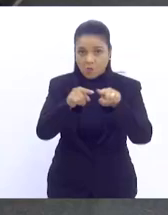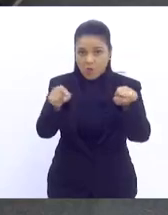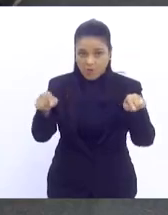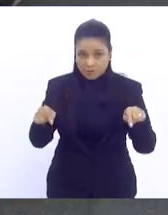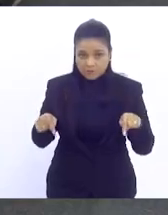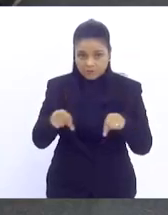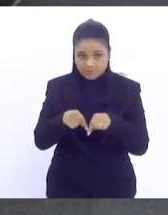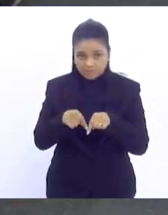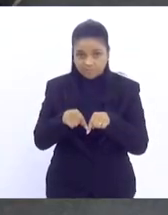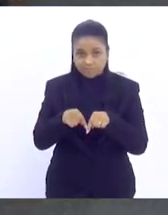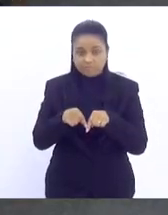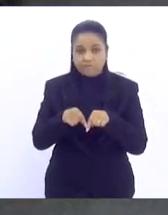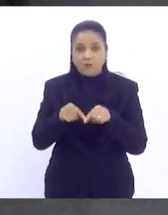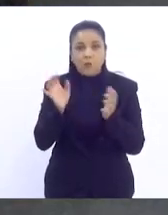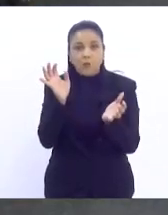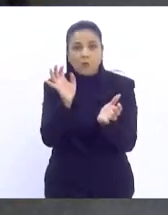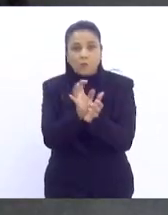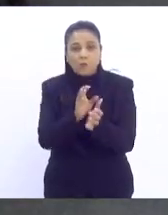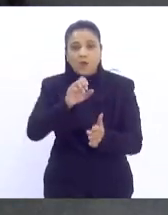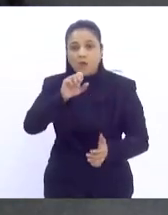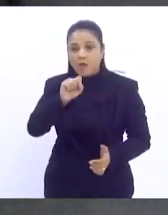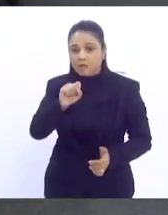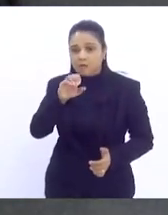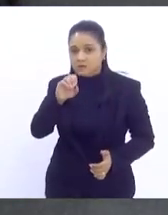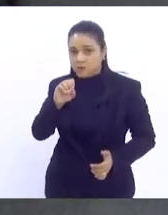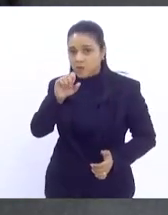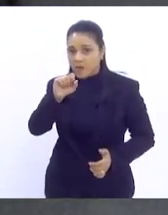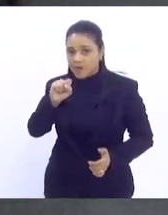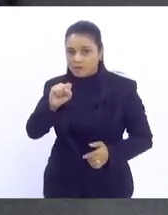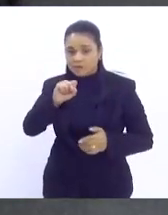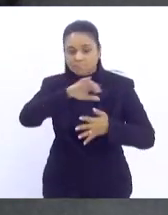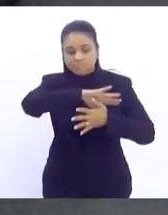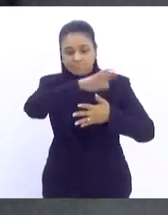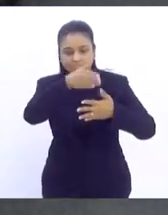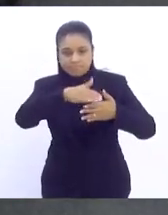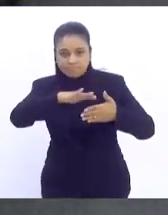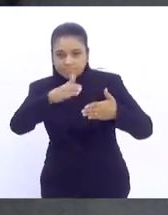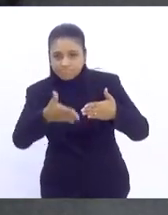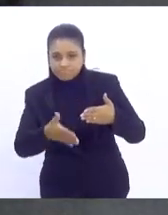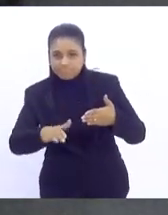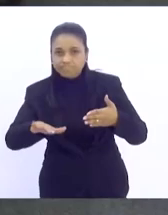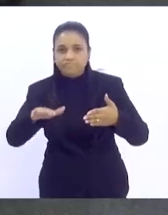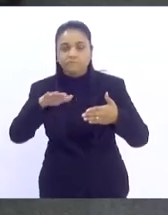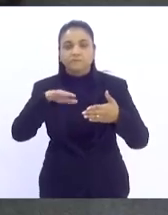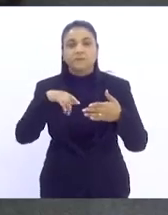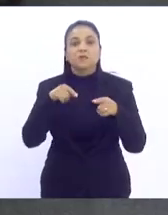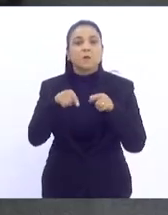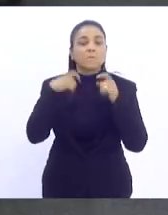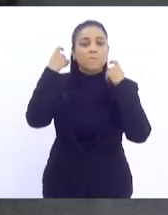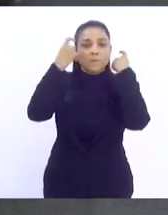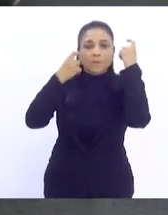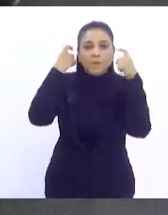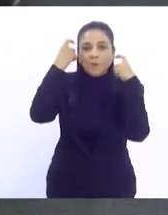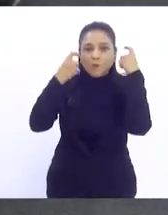o pessoal do SOS Mata Atlântica que tá muito preocupado o deputado Carlos